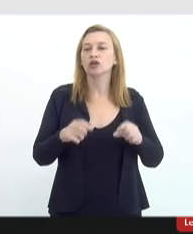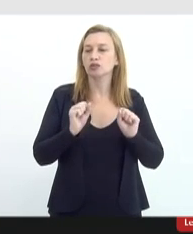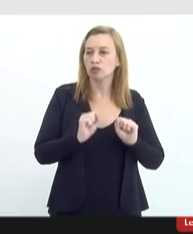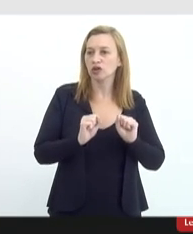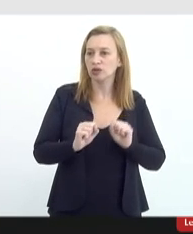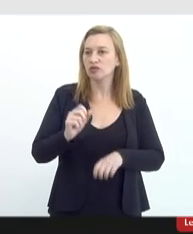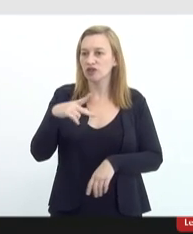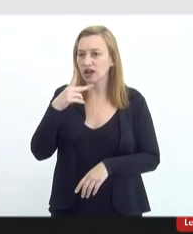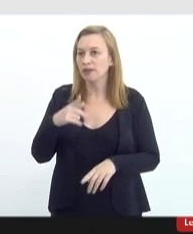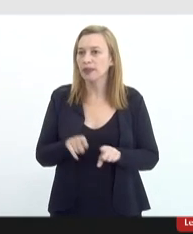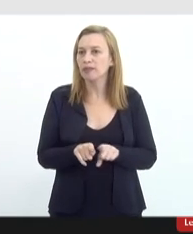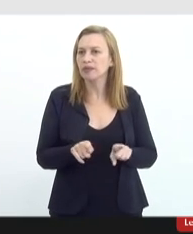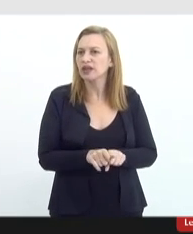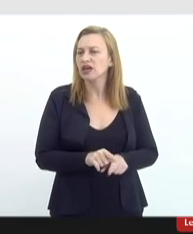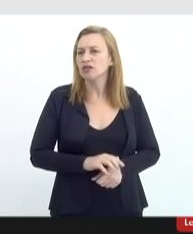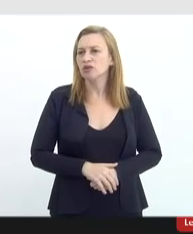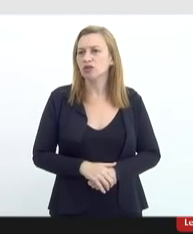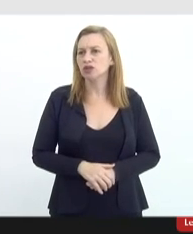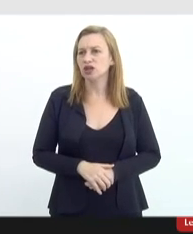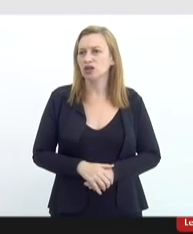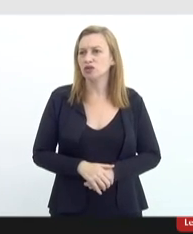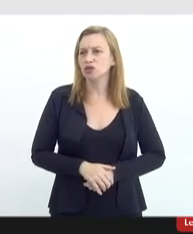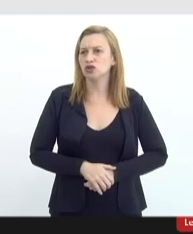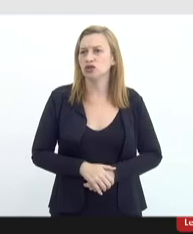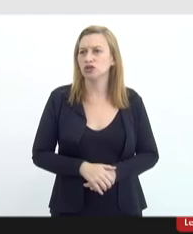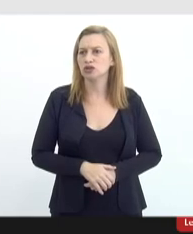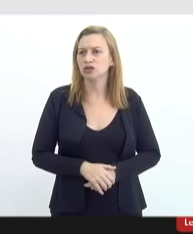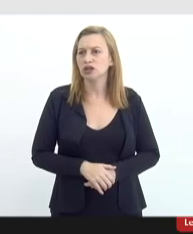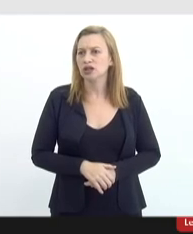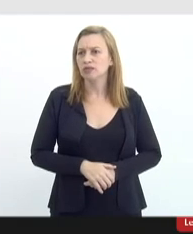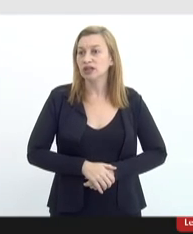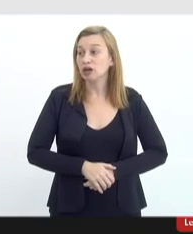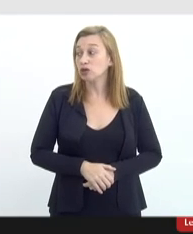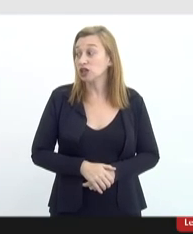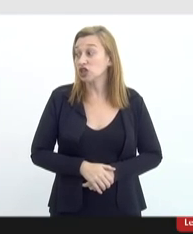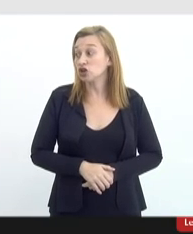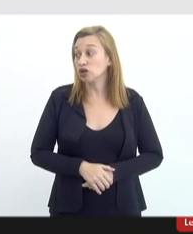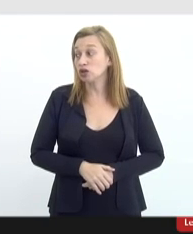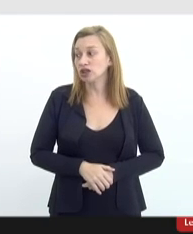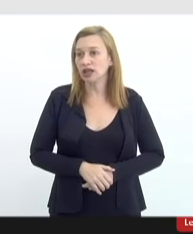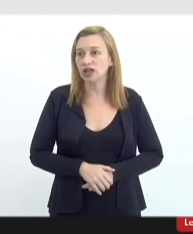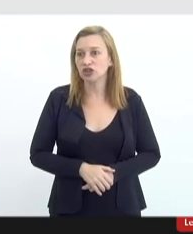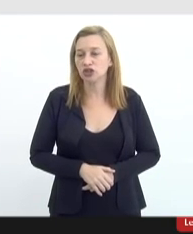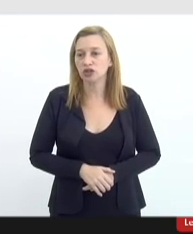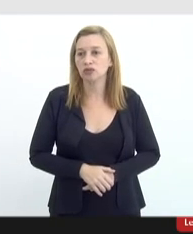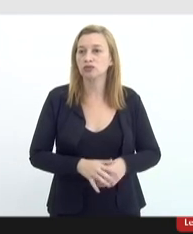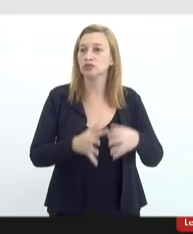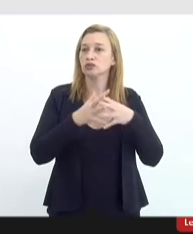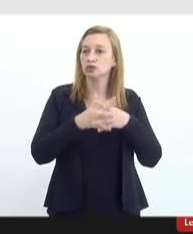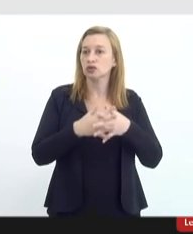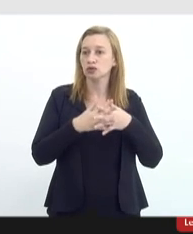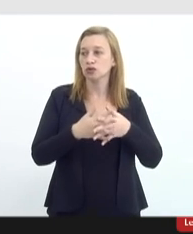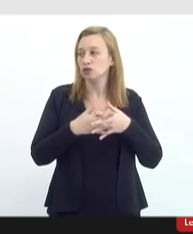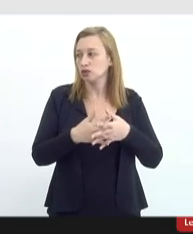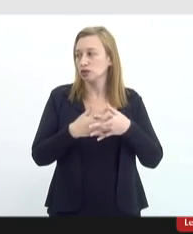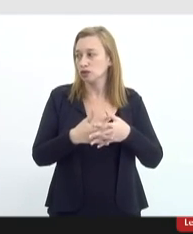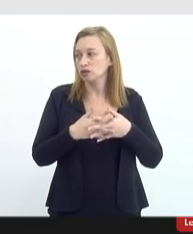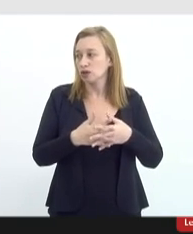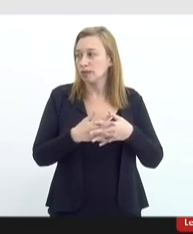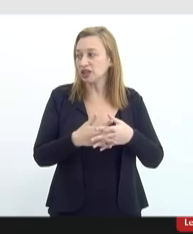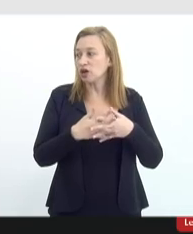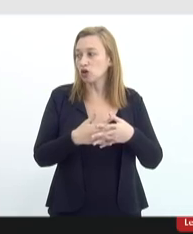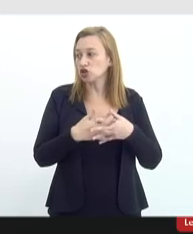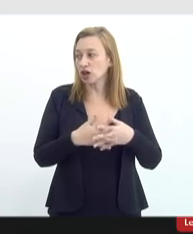falar. Aí, nessa dinâmica de pensar o georreferenciamento do conflito religioso específico,